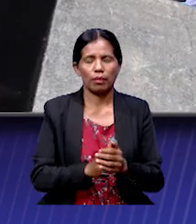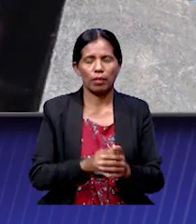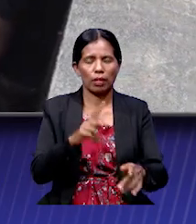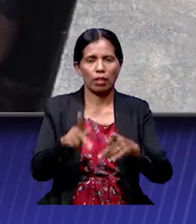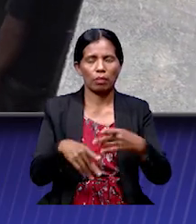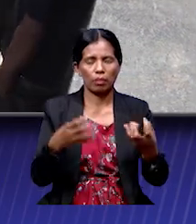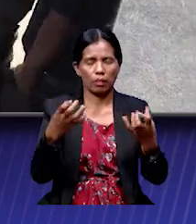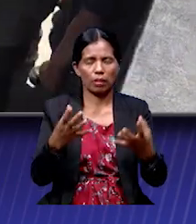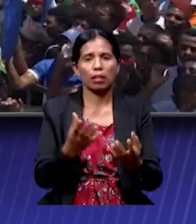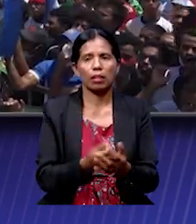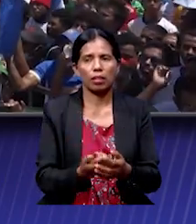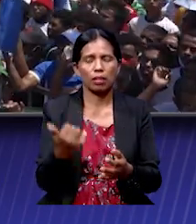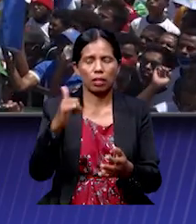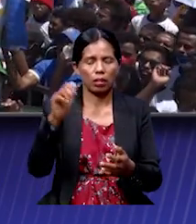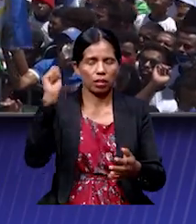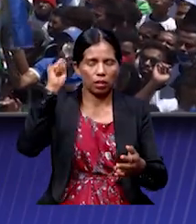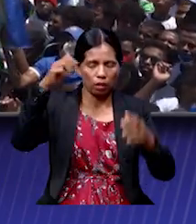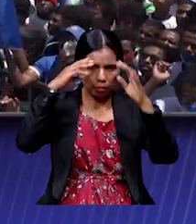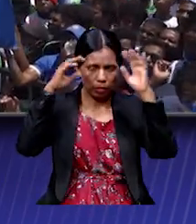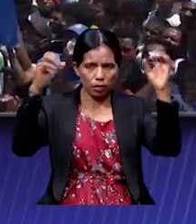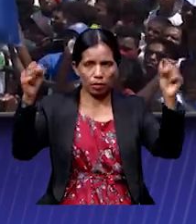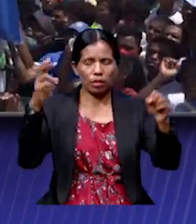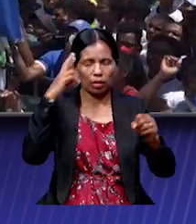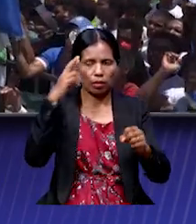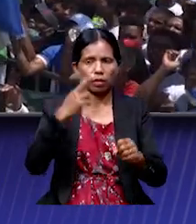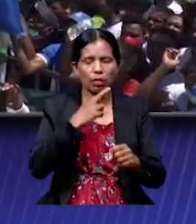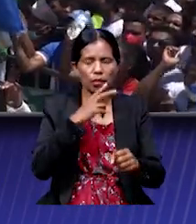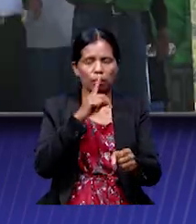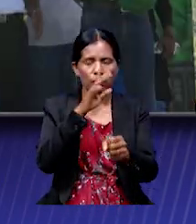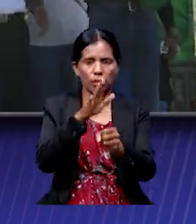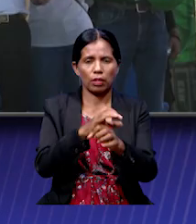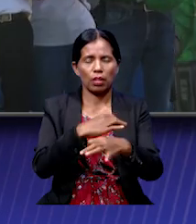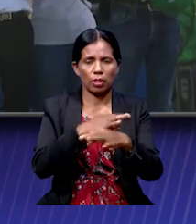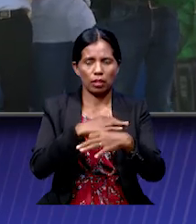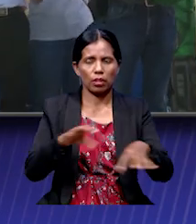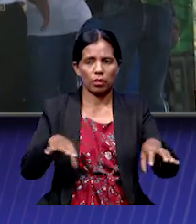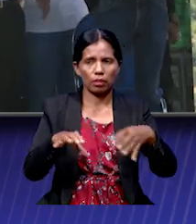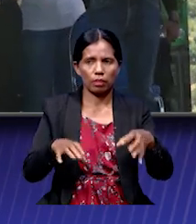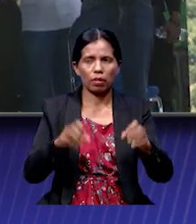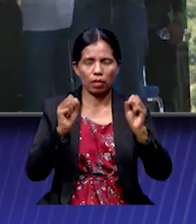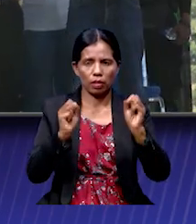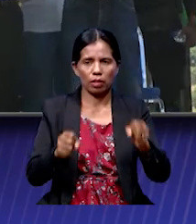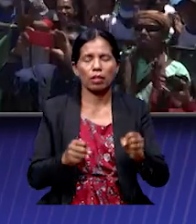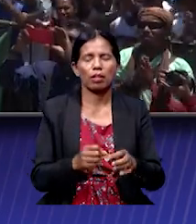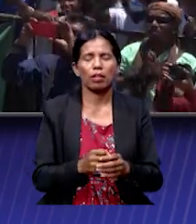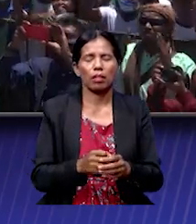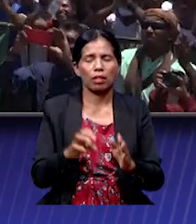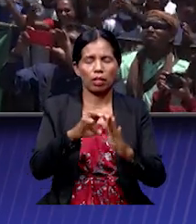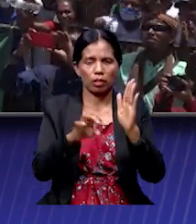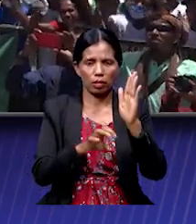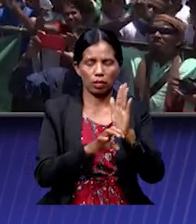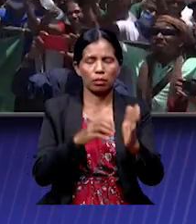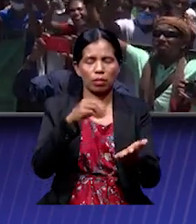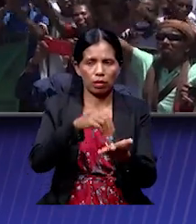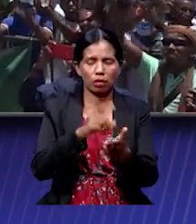no simpatizante sira kandidatu presiden di Republika Zeram Sorta promete atu hadiah sistema konta estadu ne bemak integridade.